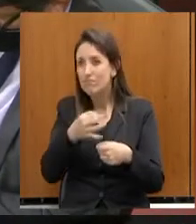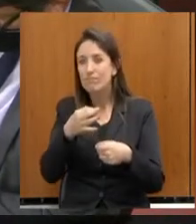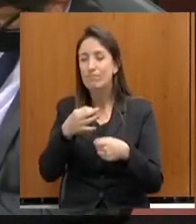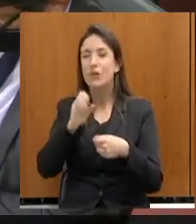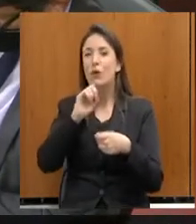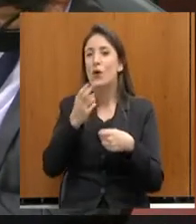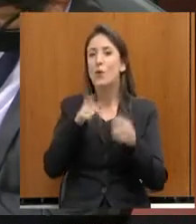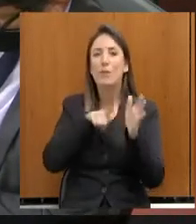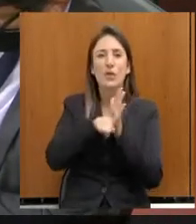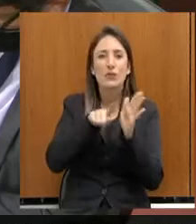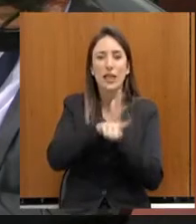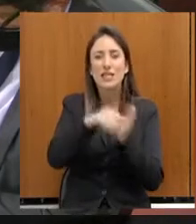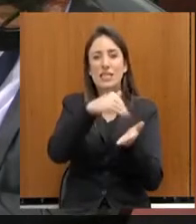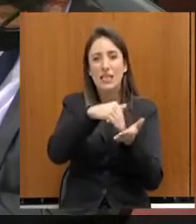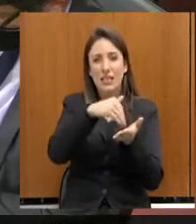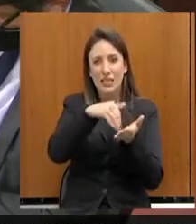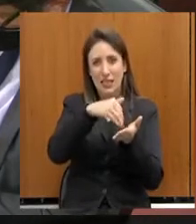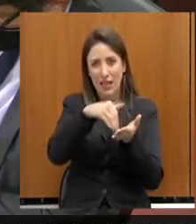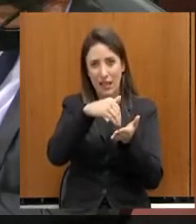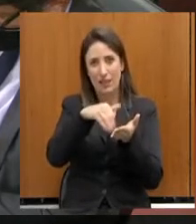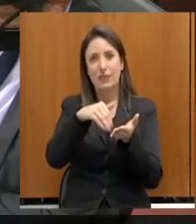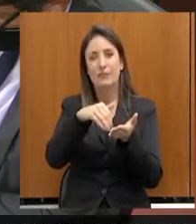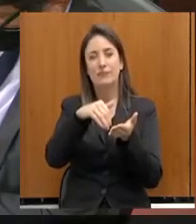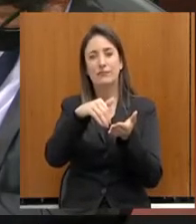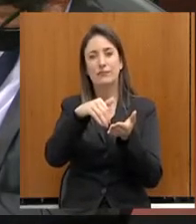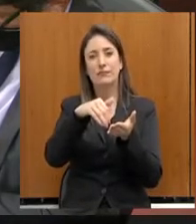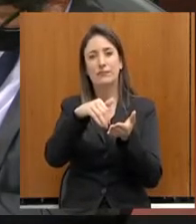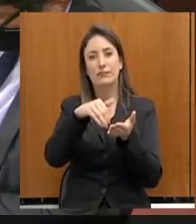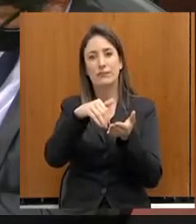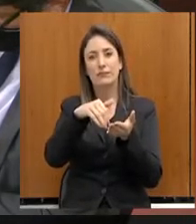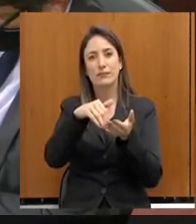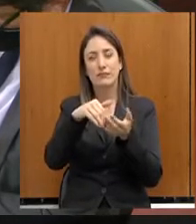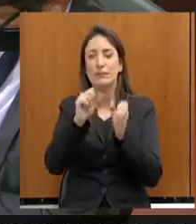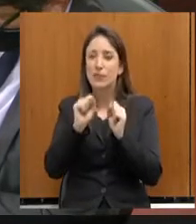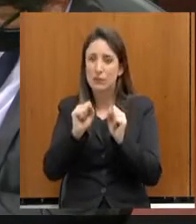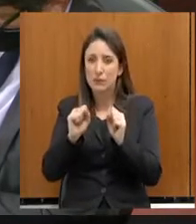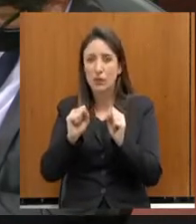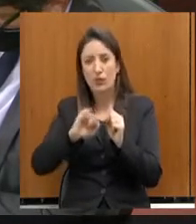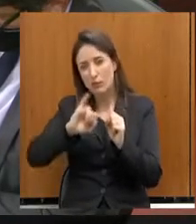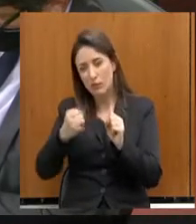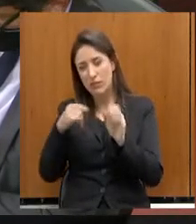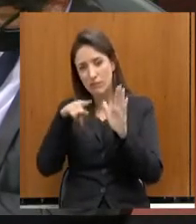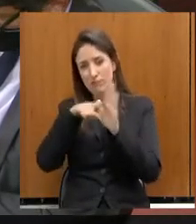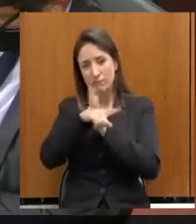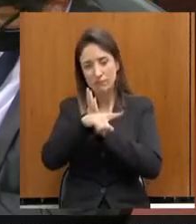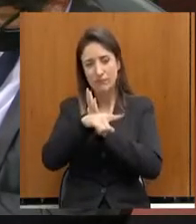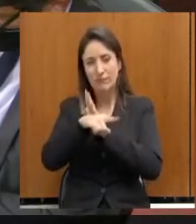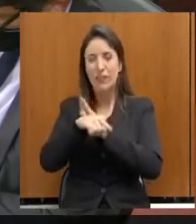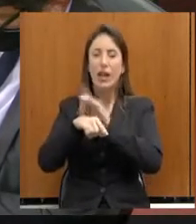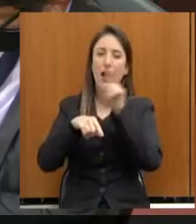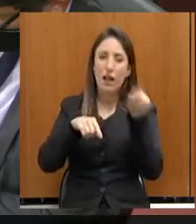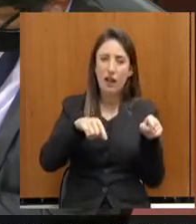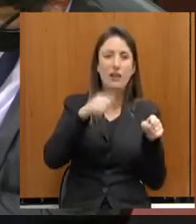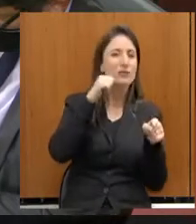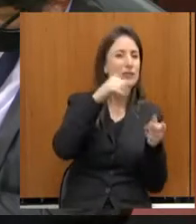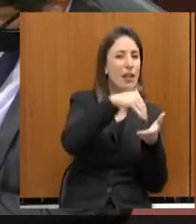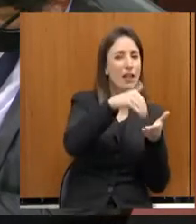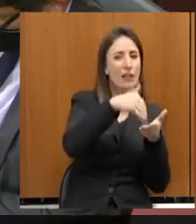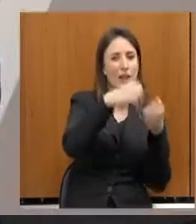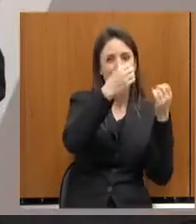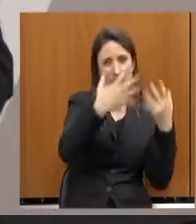pergunta a secretária para que ele posta fazê-la para que a gente possa dar a palavra a secretária